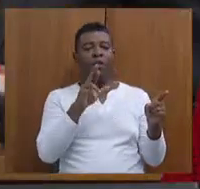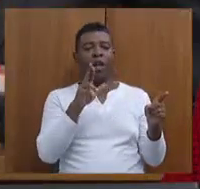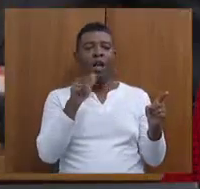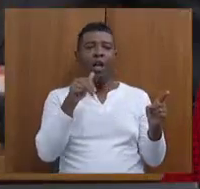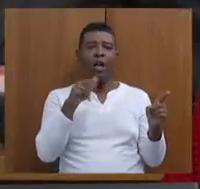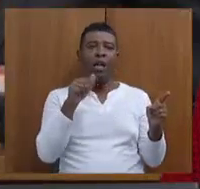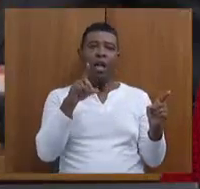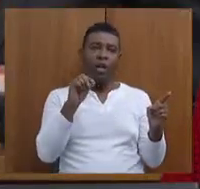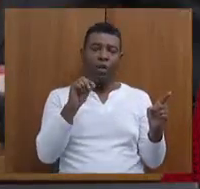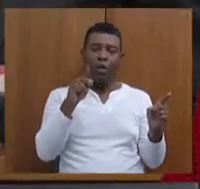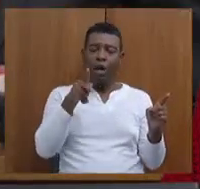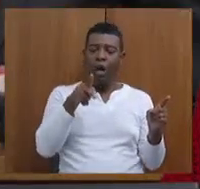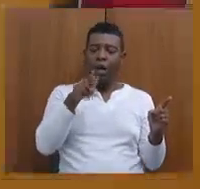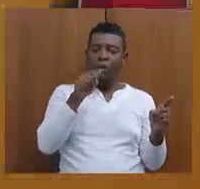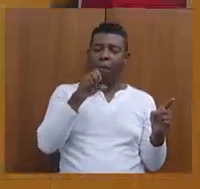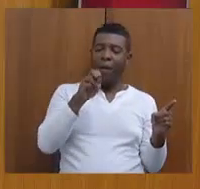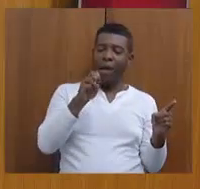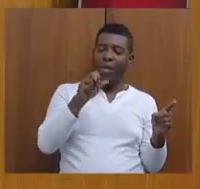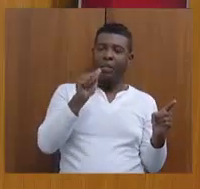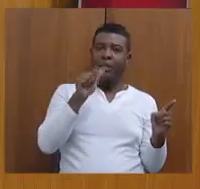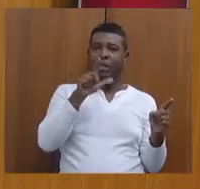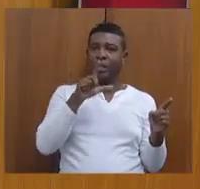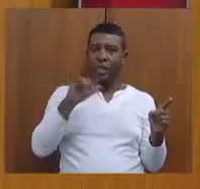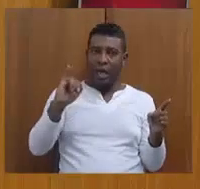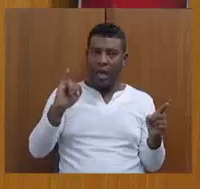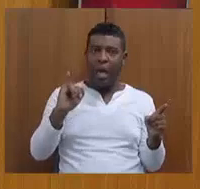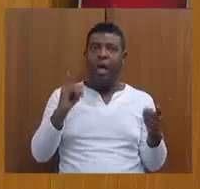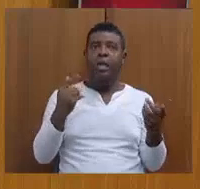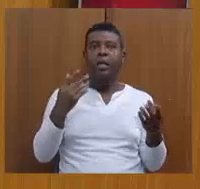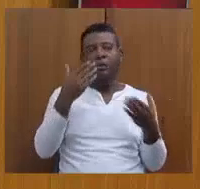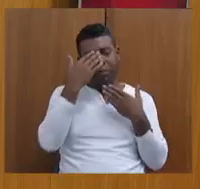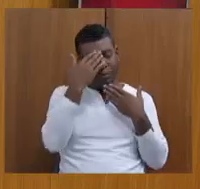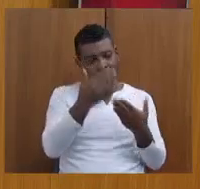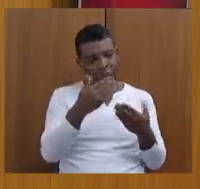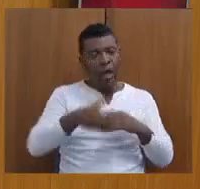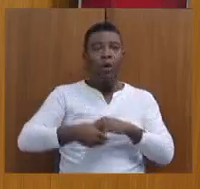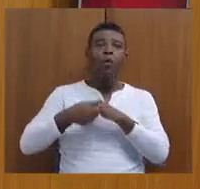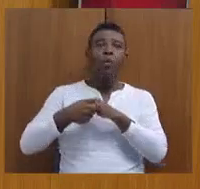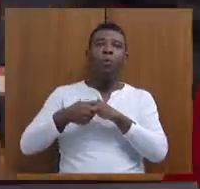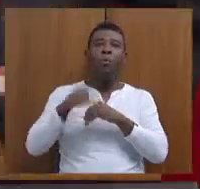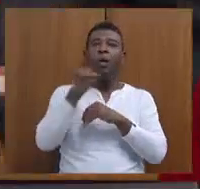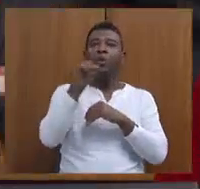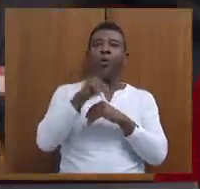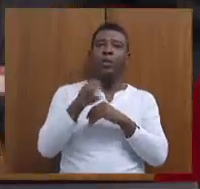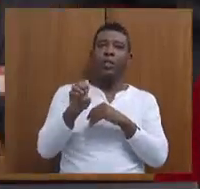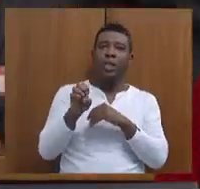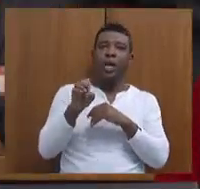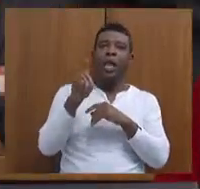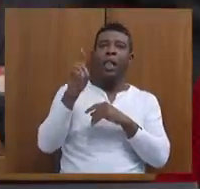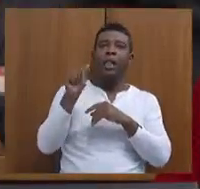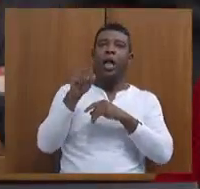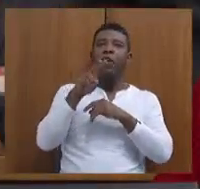aqui a presença deputados ela viola eu vou fazer algumas considerações